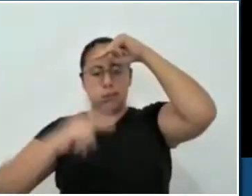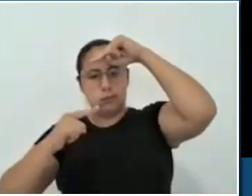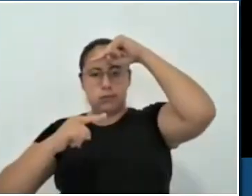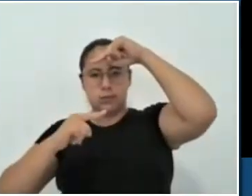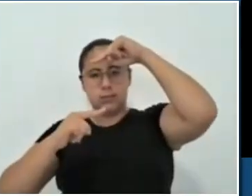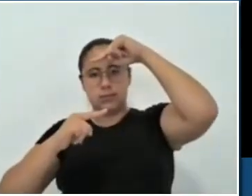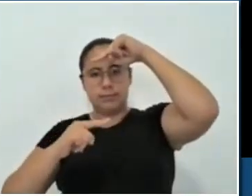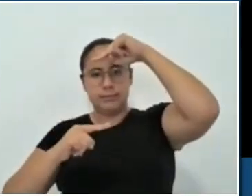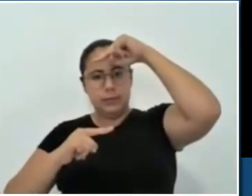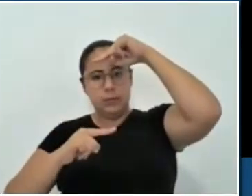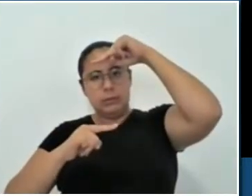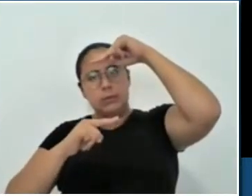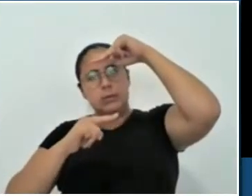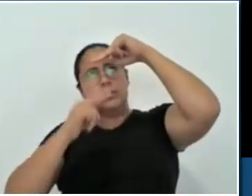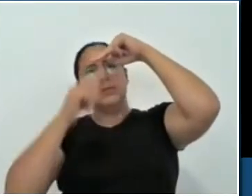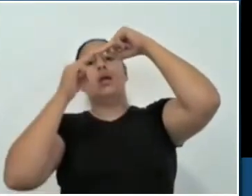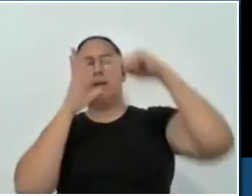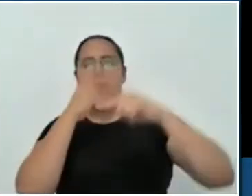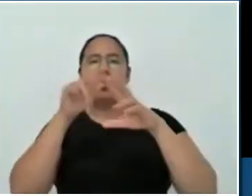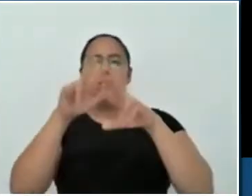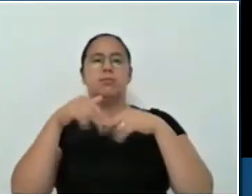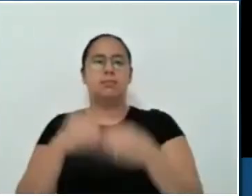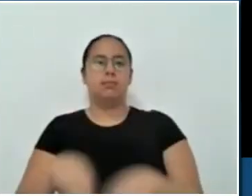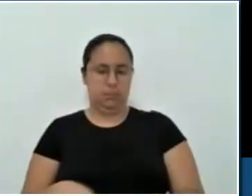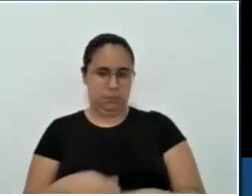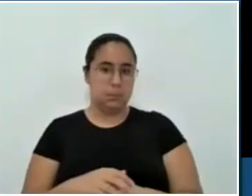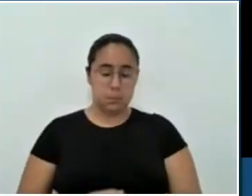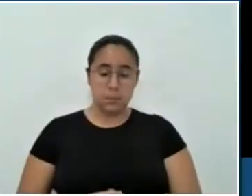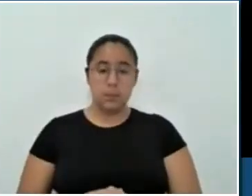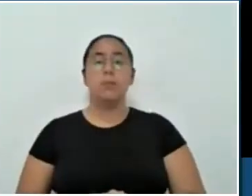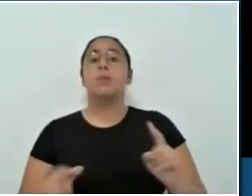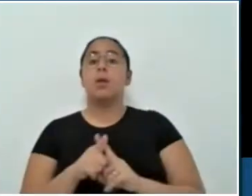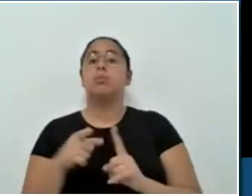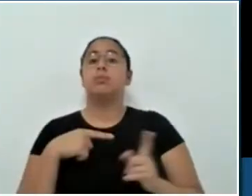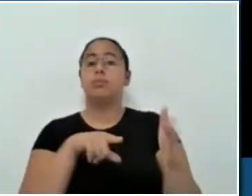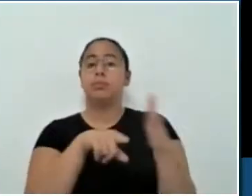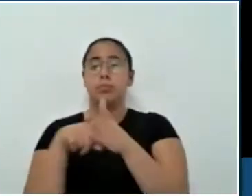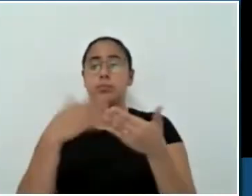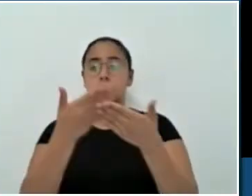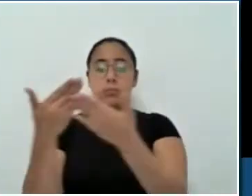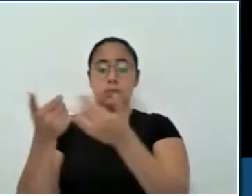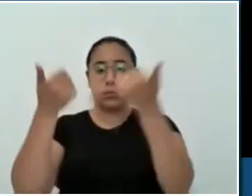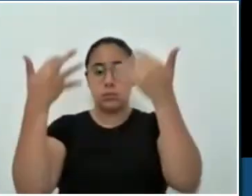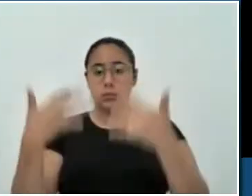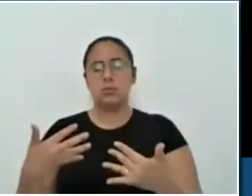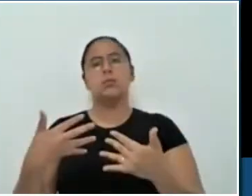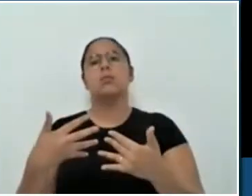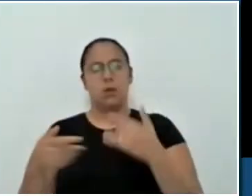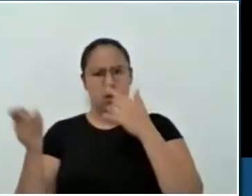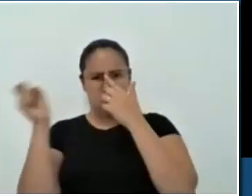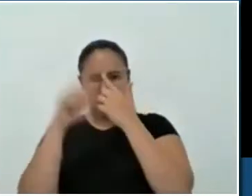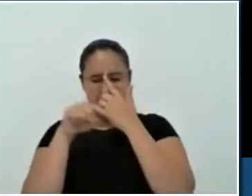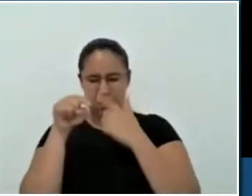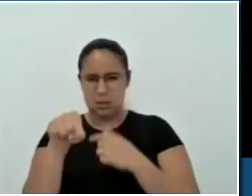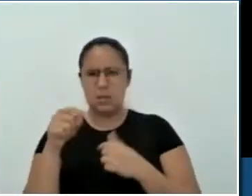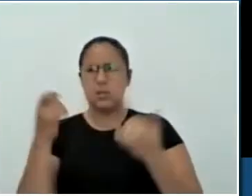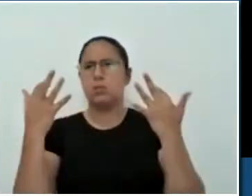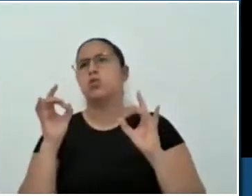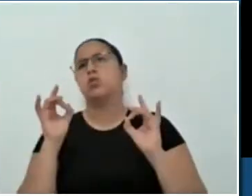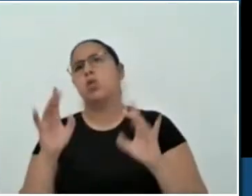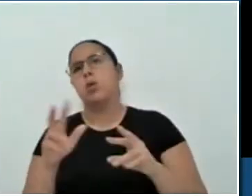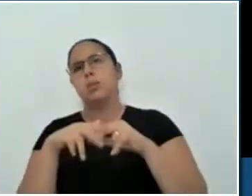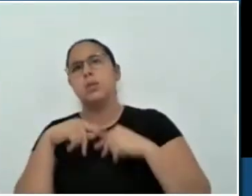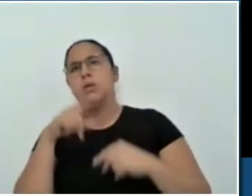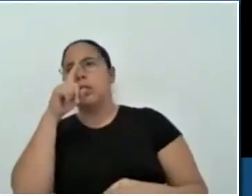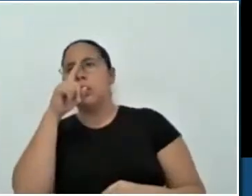Um estudo mais recente mostrou que é muito improvável que essa comorbidade seja explicada só por fatores de riscos compartilhados, que tenha